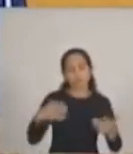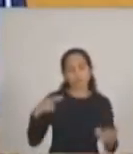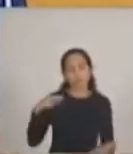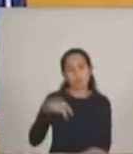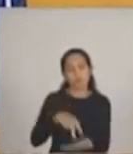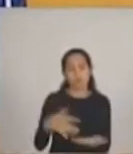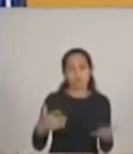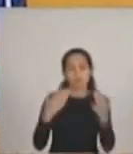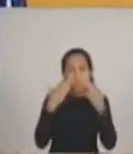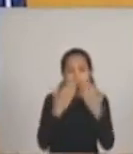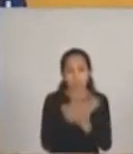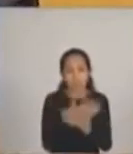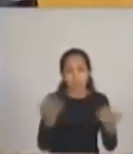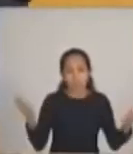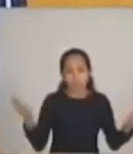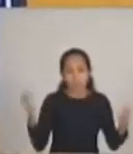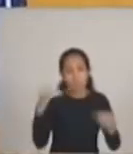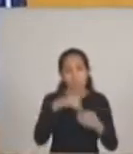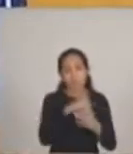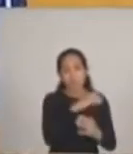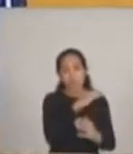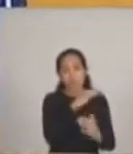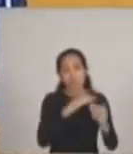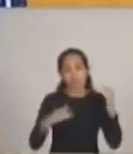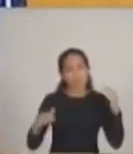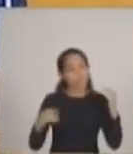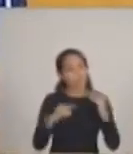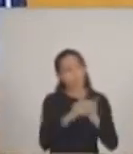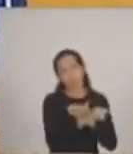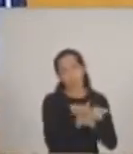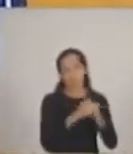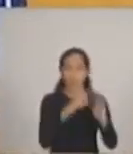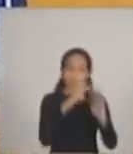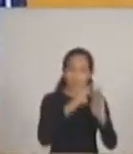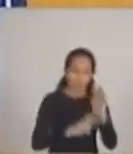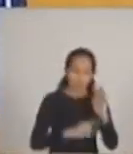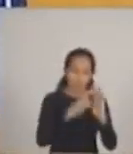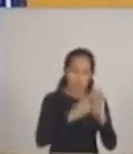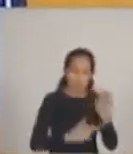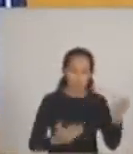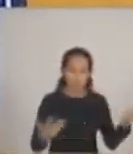publicamente o meu voto contrário à matéria ora em discussão.